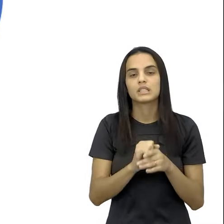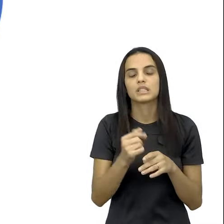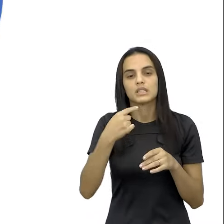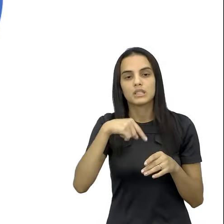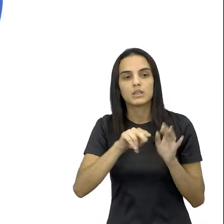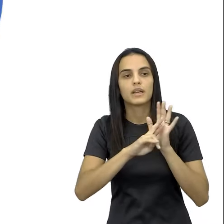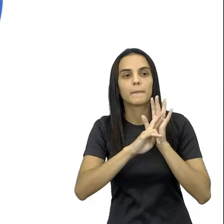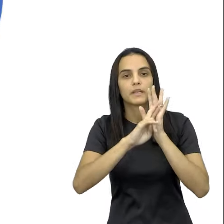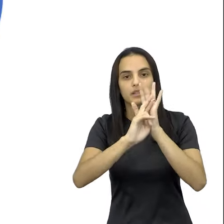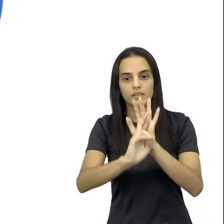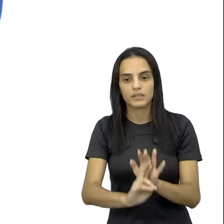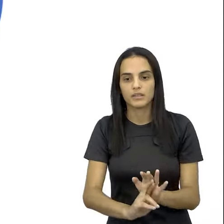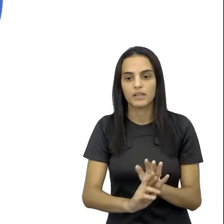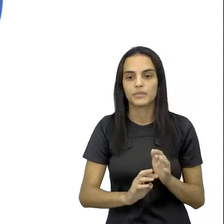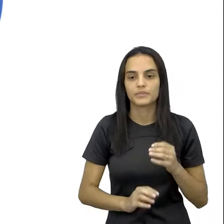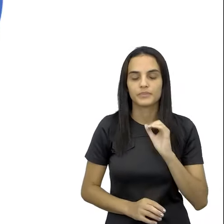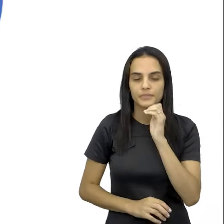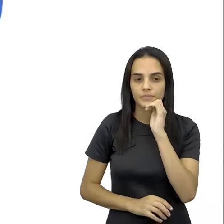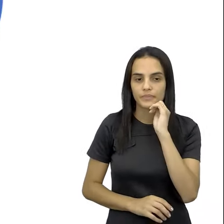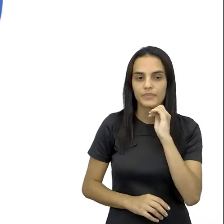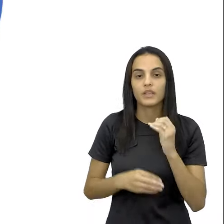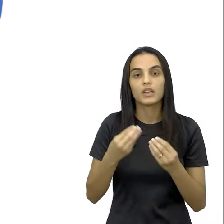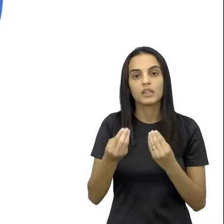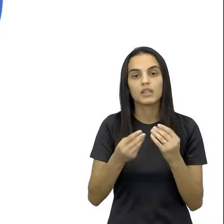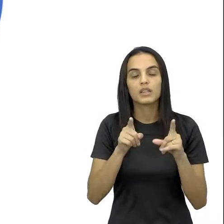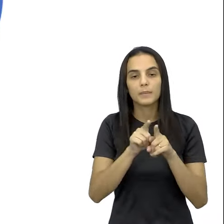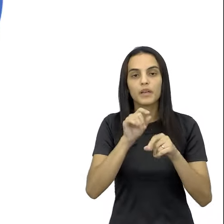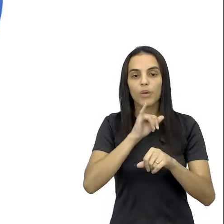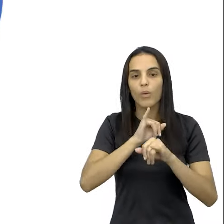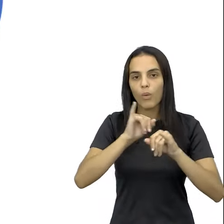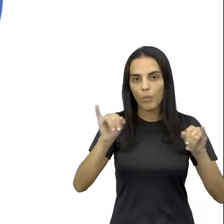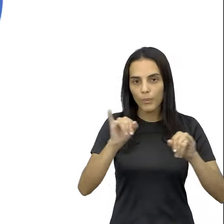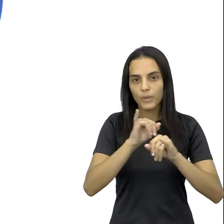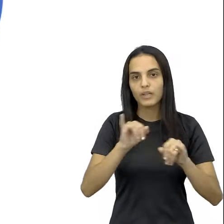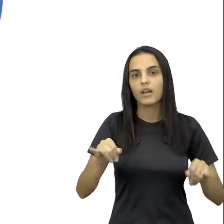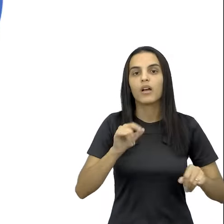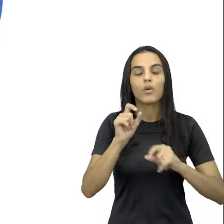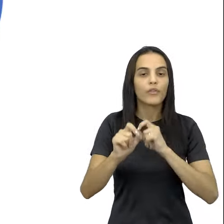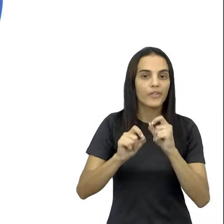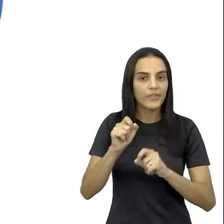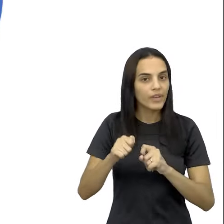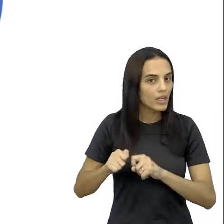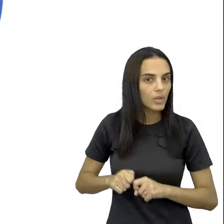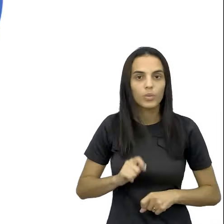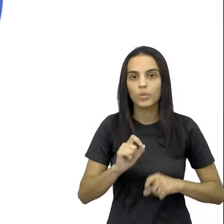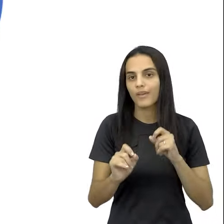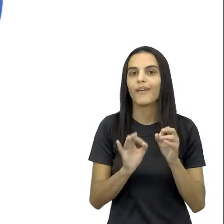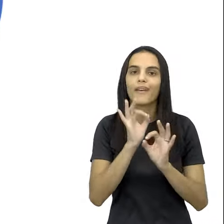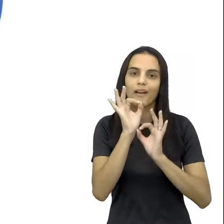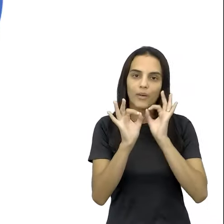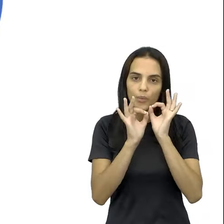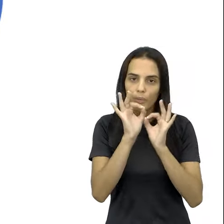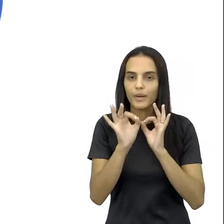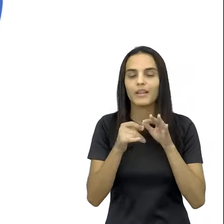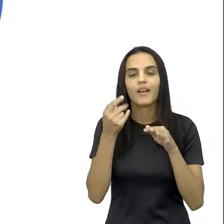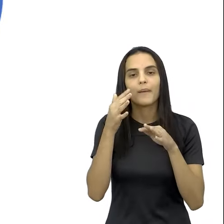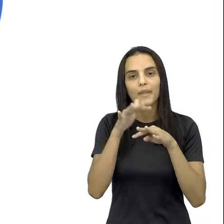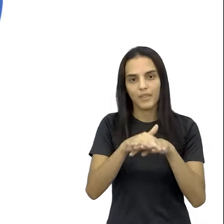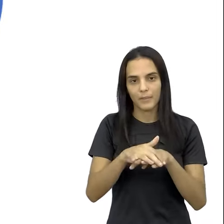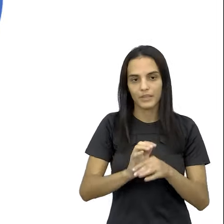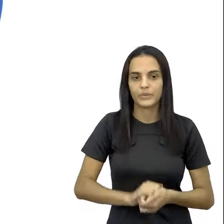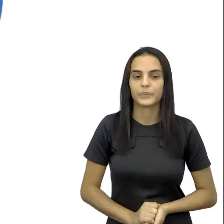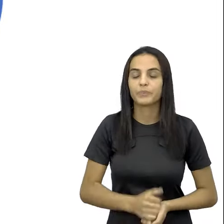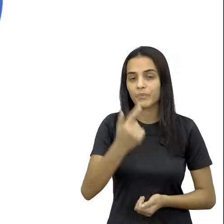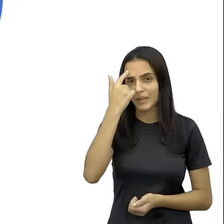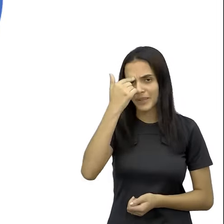ele representar, ele comunicar aquilo que está sendo feito e ele argumentar matematicamente.